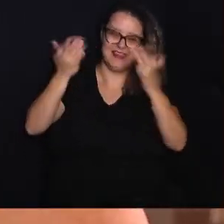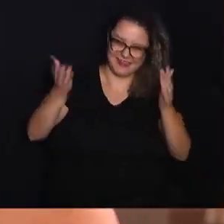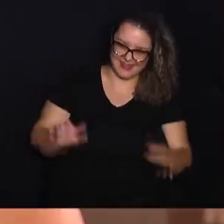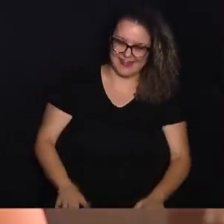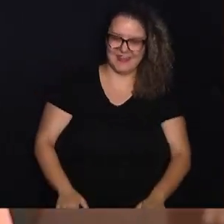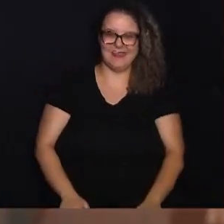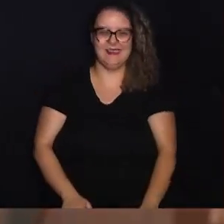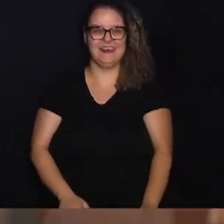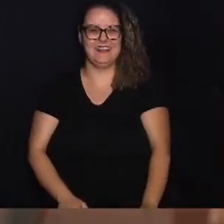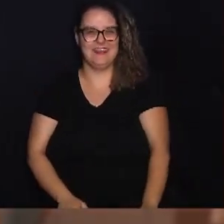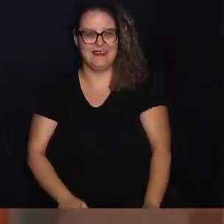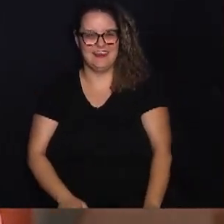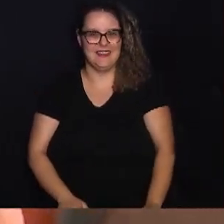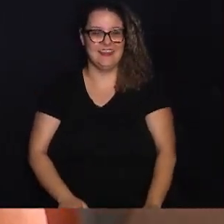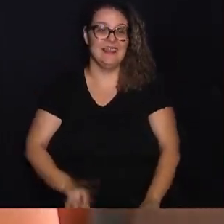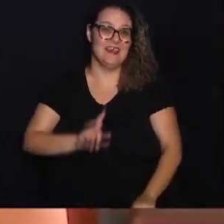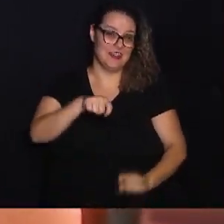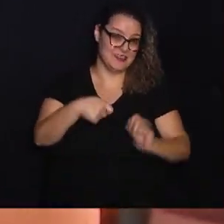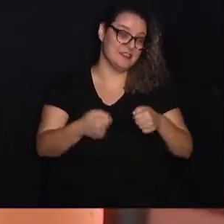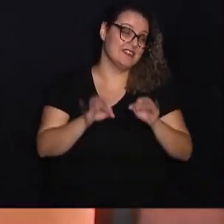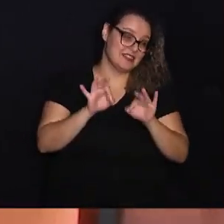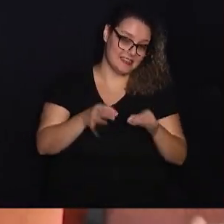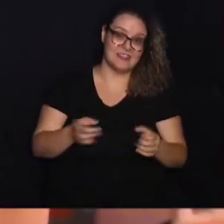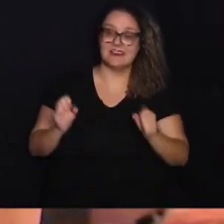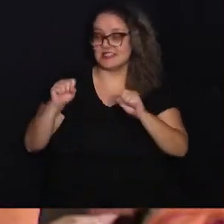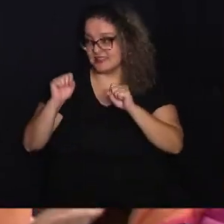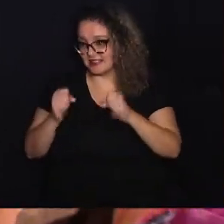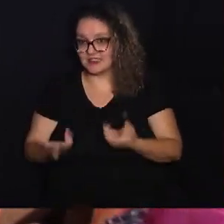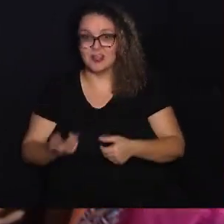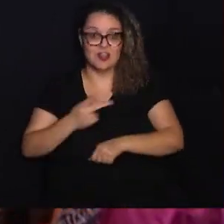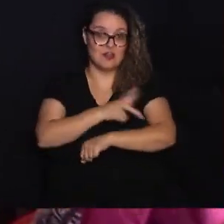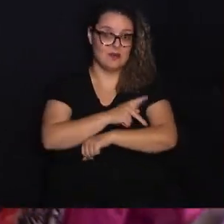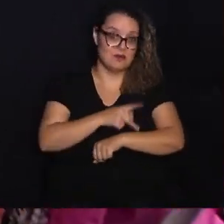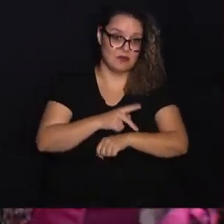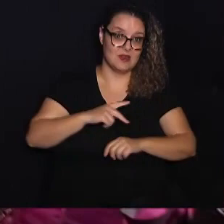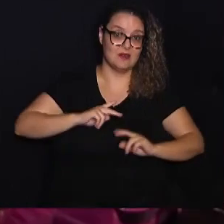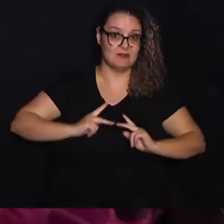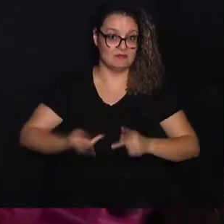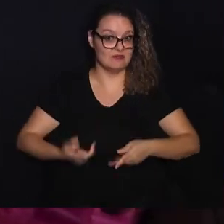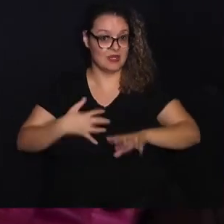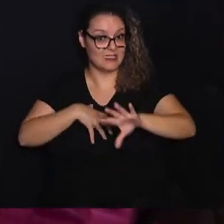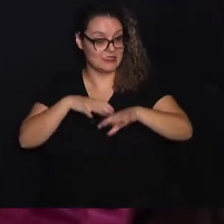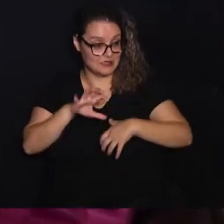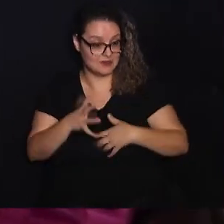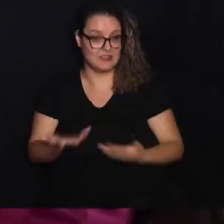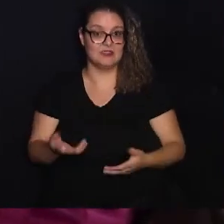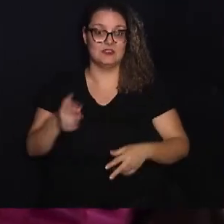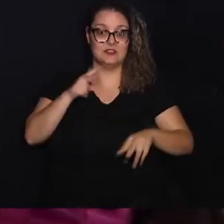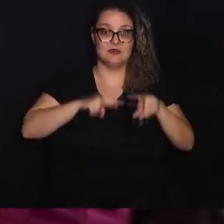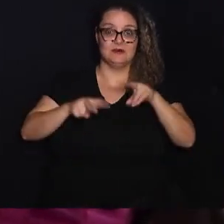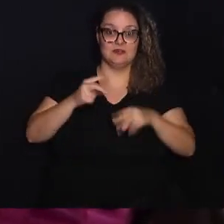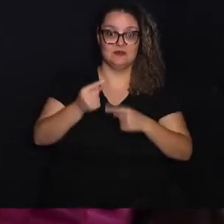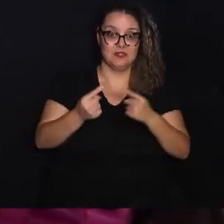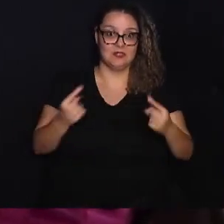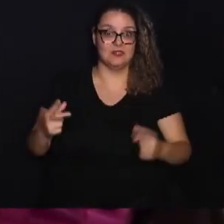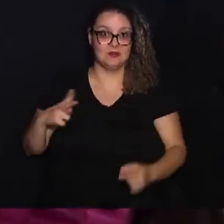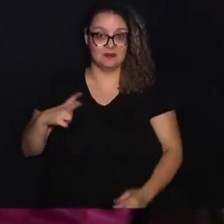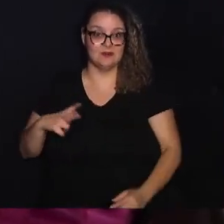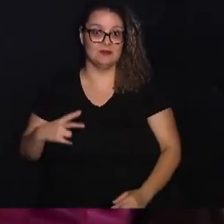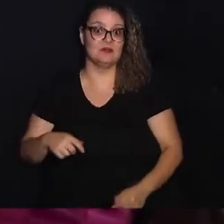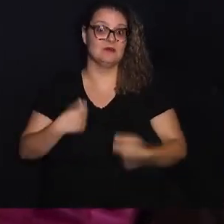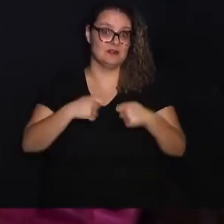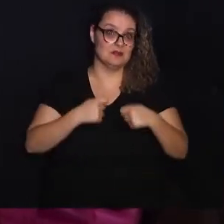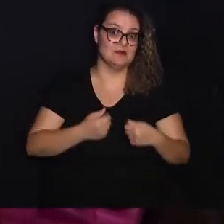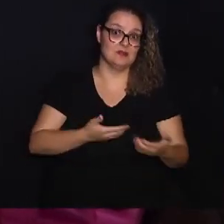Mas é um sinal de que dá certo, né? Uma pedagogia mais humanizada. e olhando para cada criança com as necessidades que